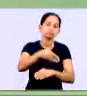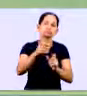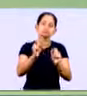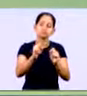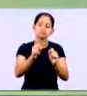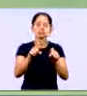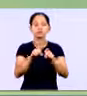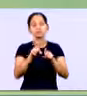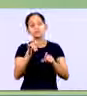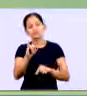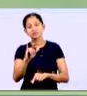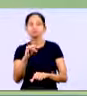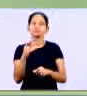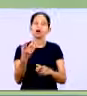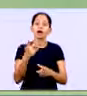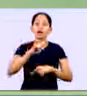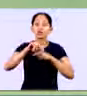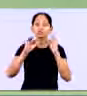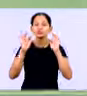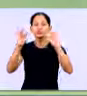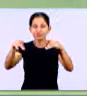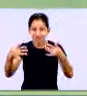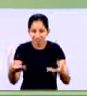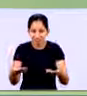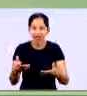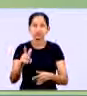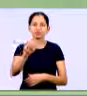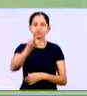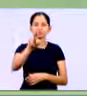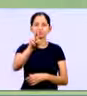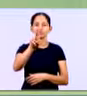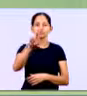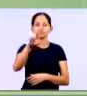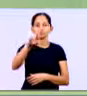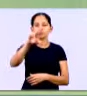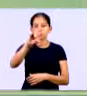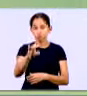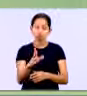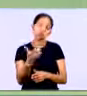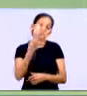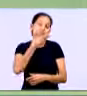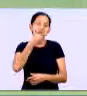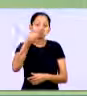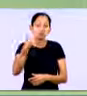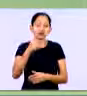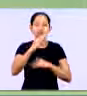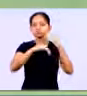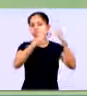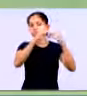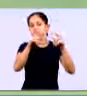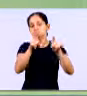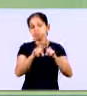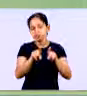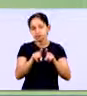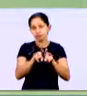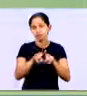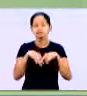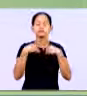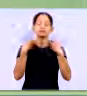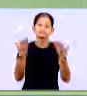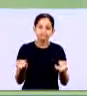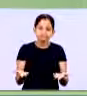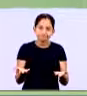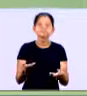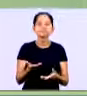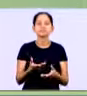administrativo, para assegurar que os resultados satisfaçam as metas e desafios e objetivos estabelecidos. Em outras palavras,